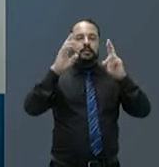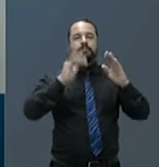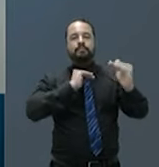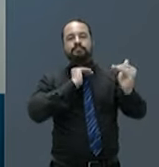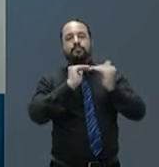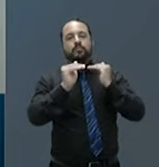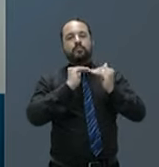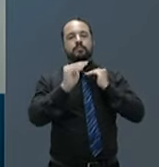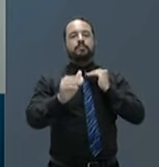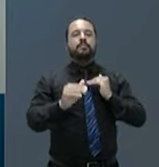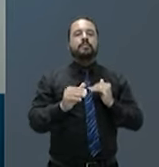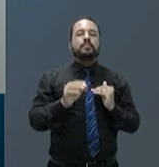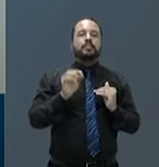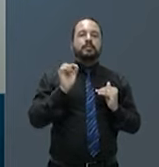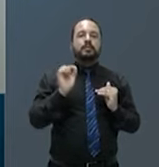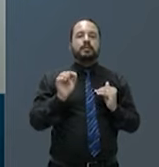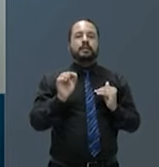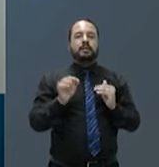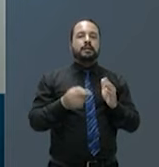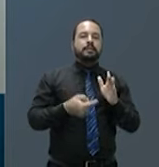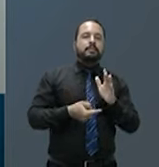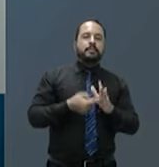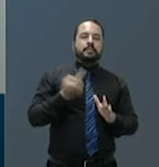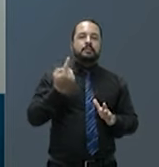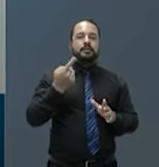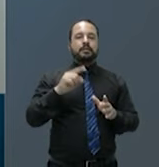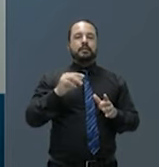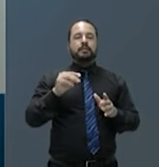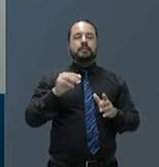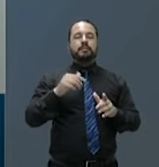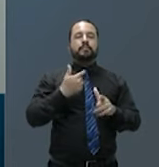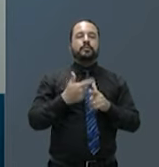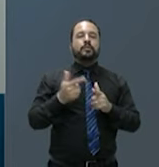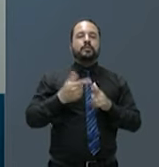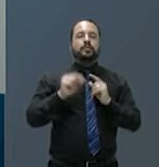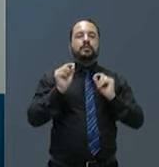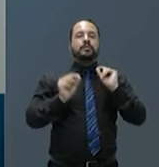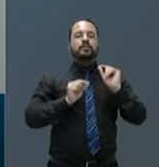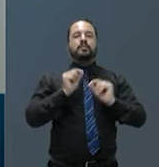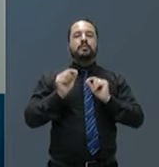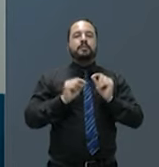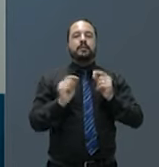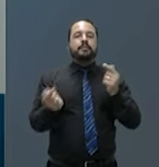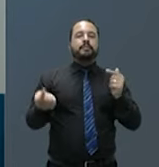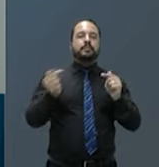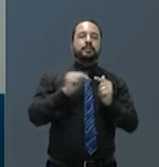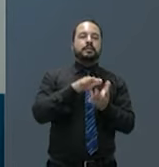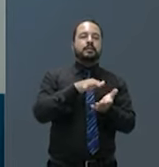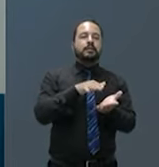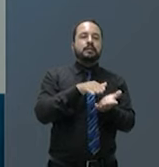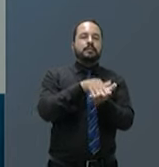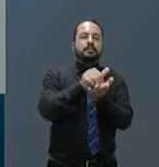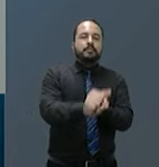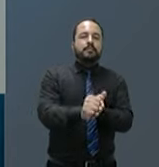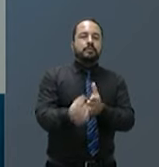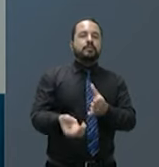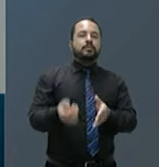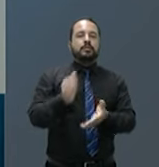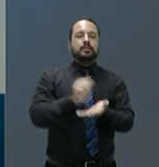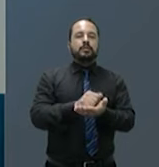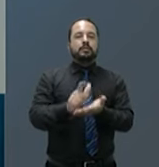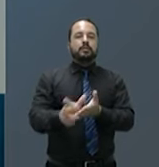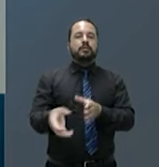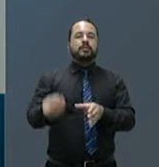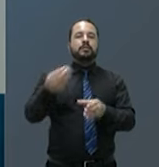Em relação à primeira questão, ou seja, aplicação da multa ao agravo interno interposto contra a